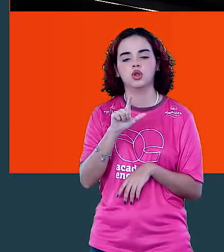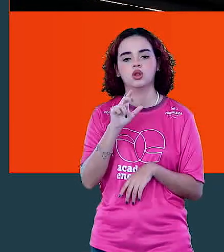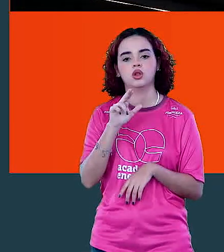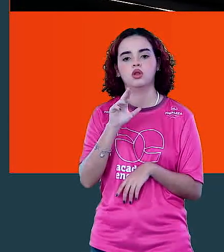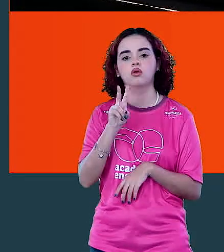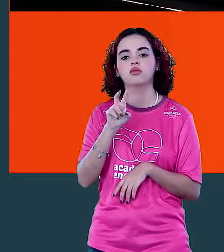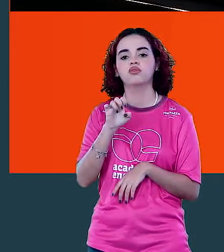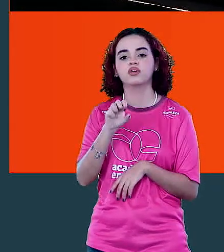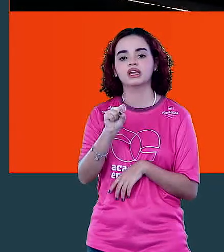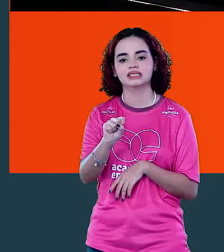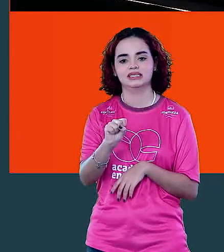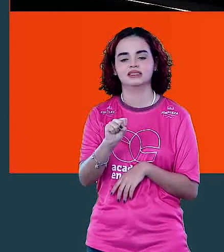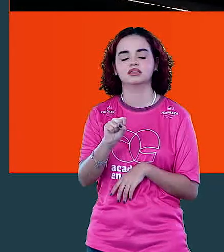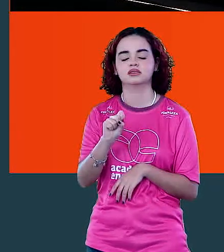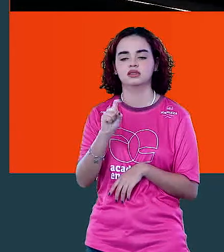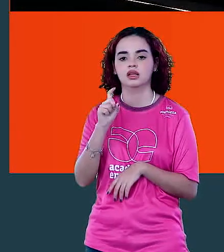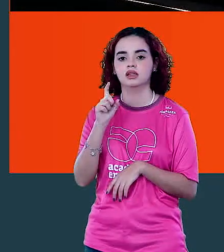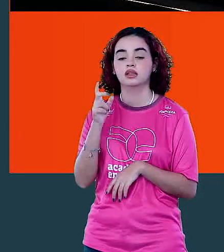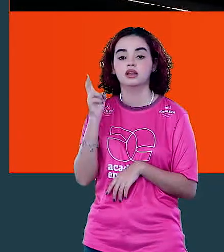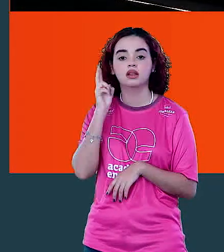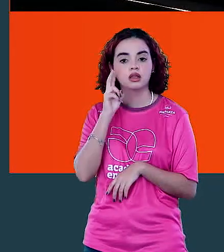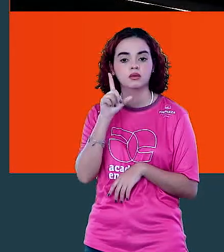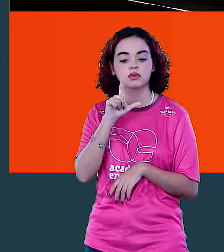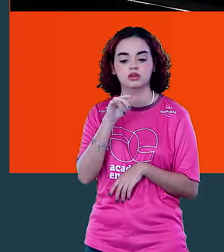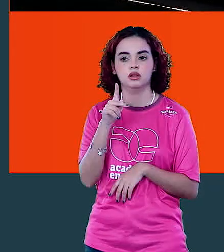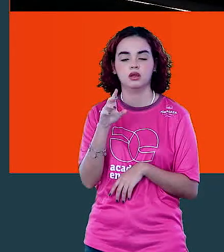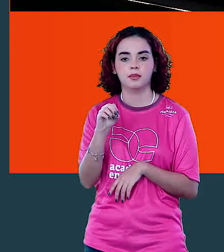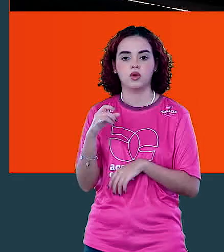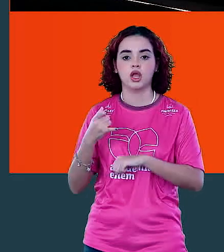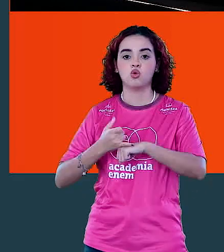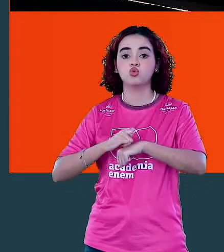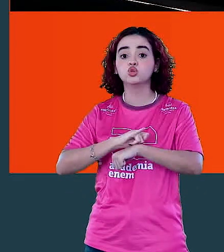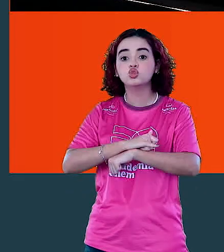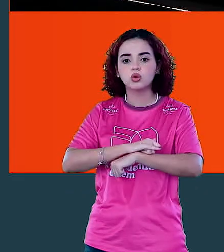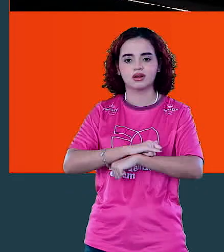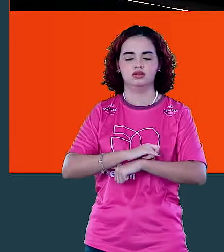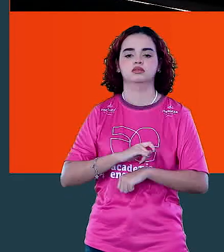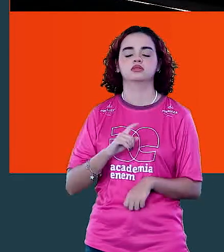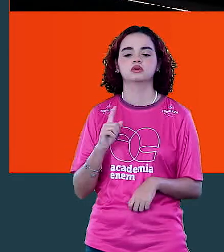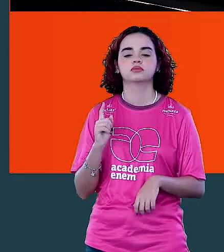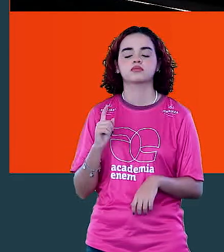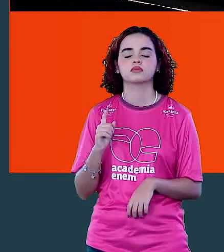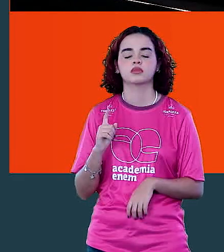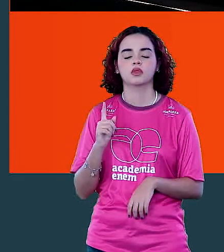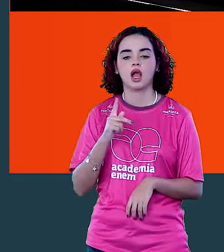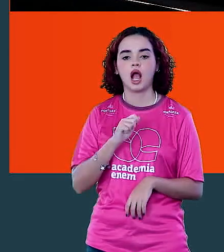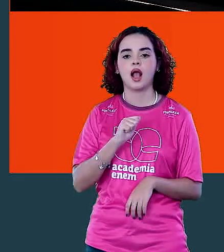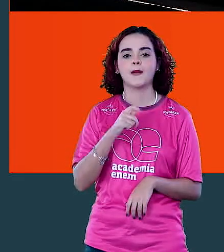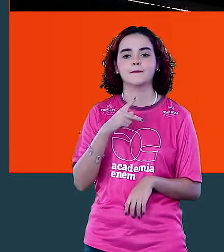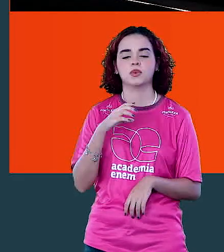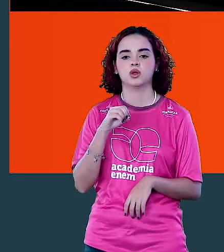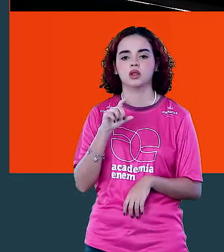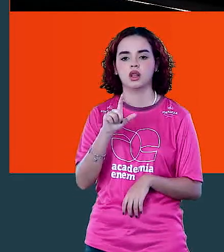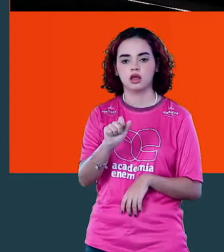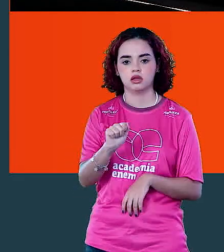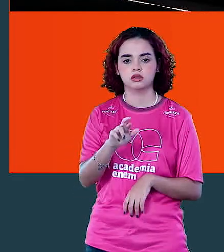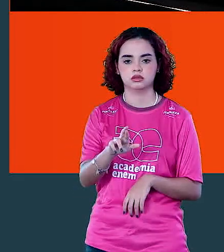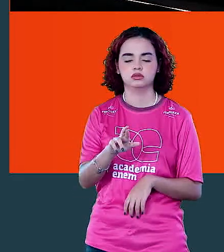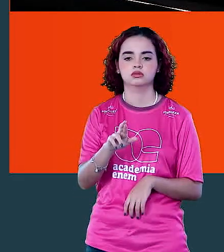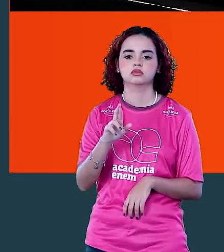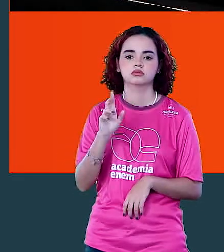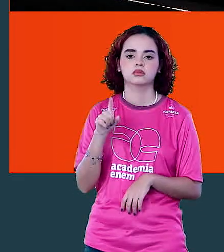quê? Gordura, óleo, moléculas que são o quê? Apolares, né? Solúvel é porque se